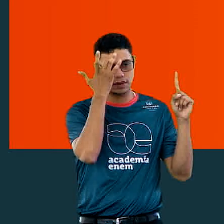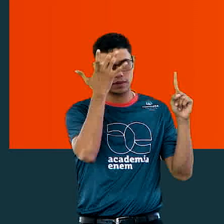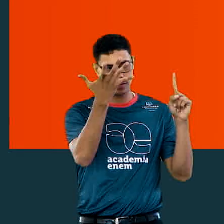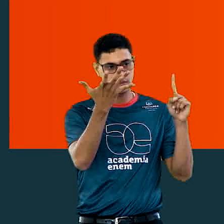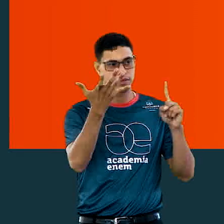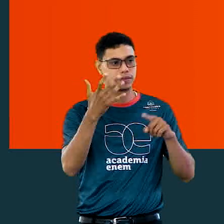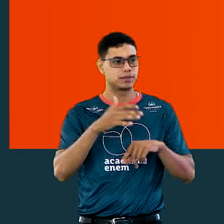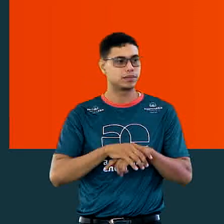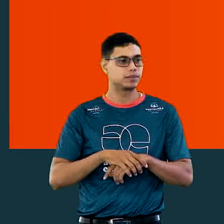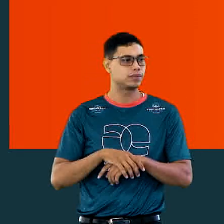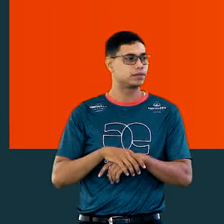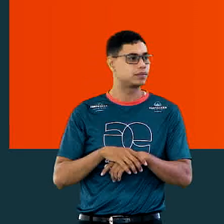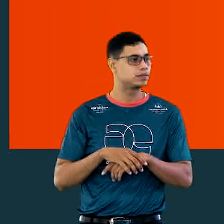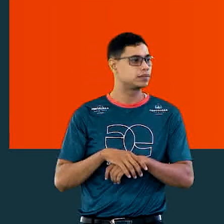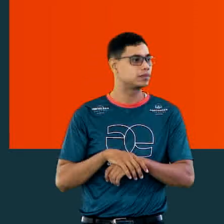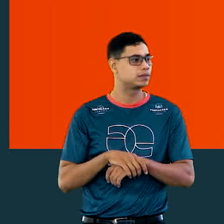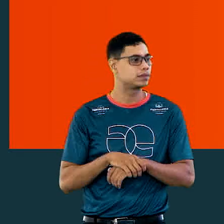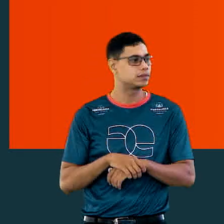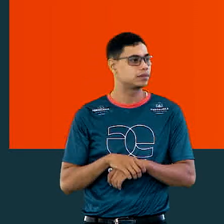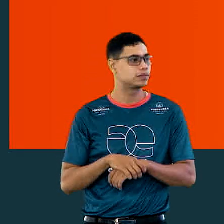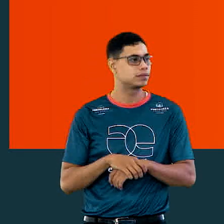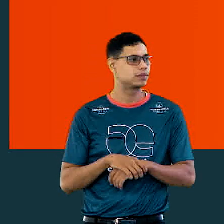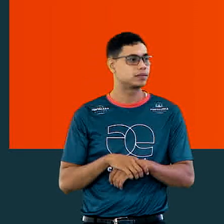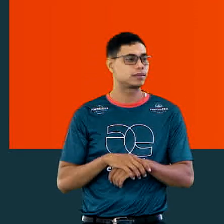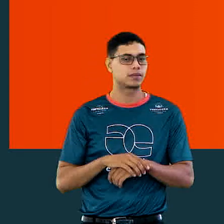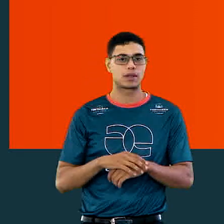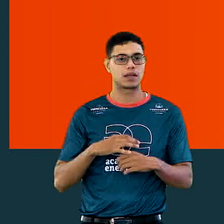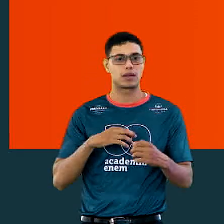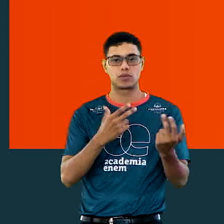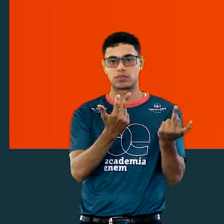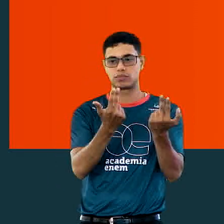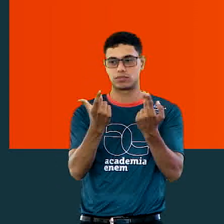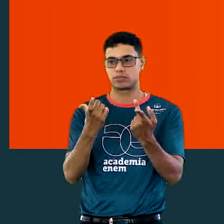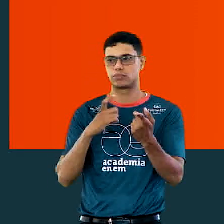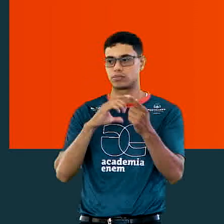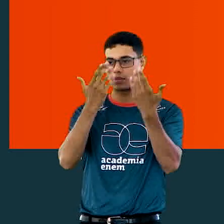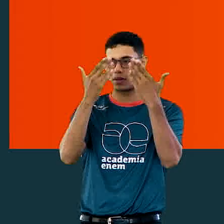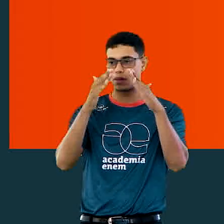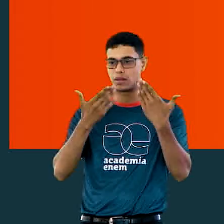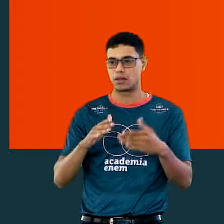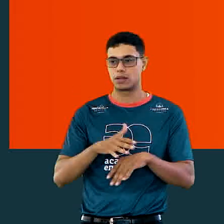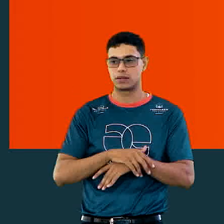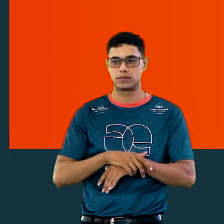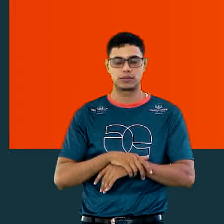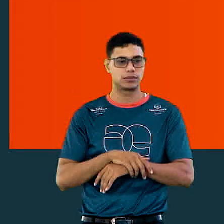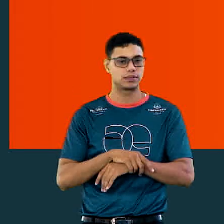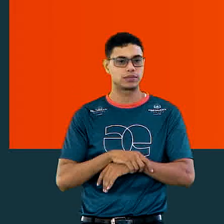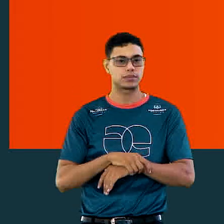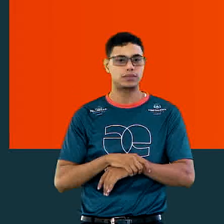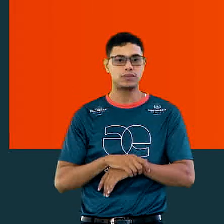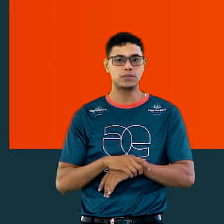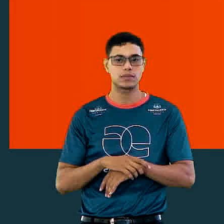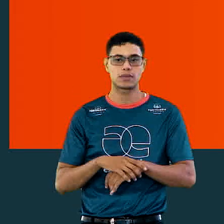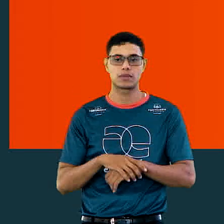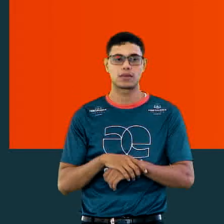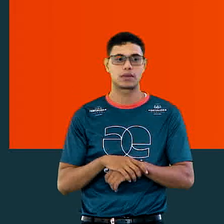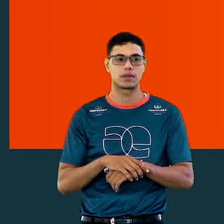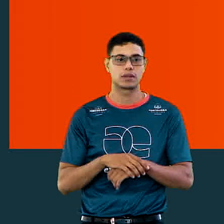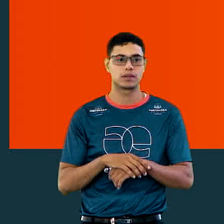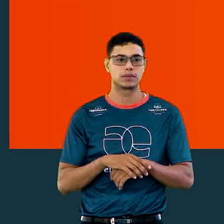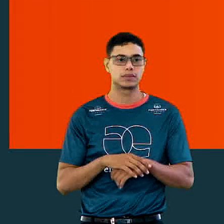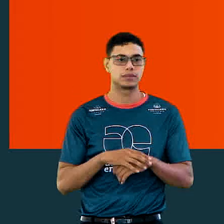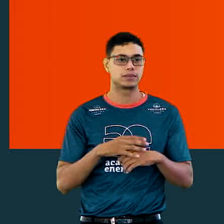grosso, mais fácil. Do mesmo jeito é a análise para cargas. Fio mais